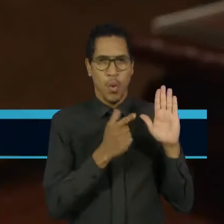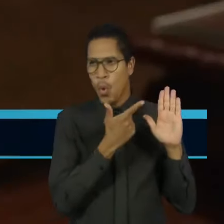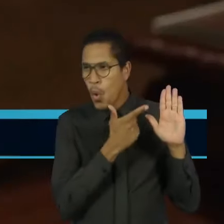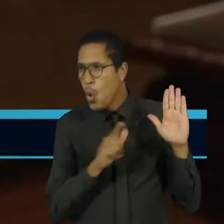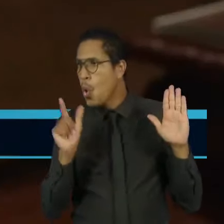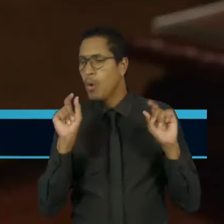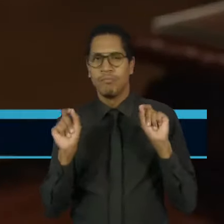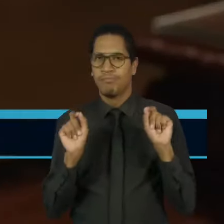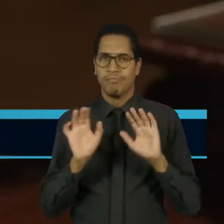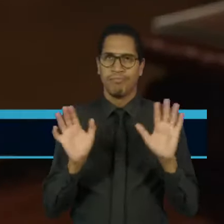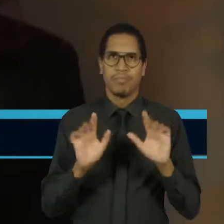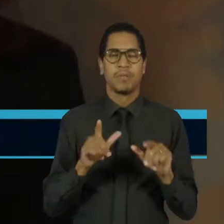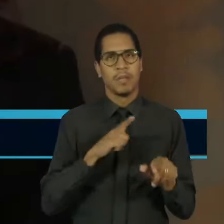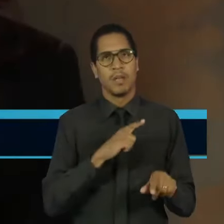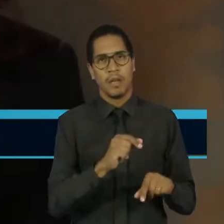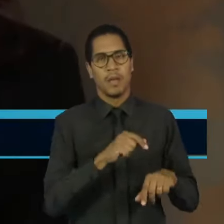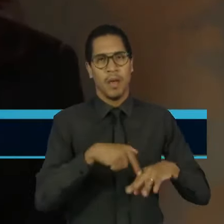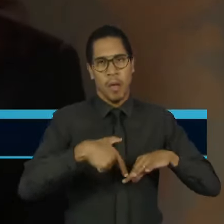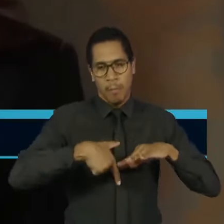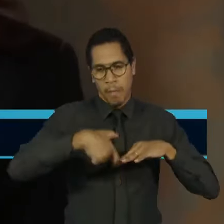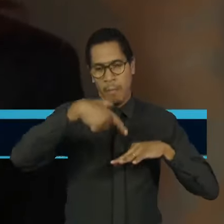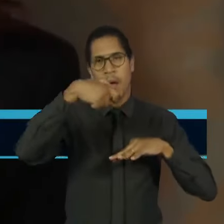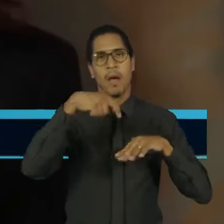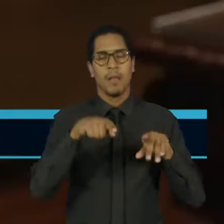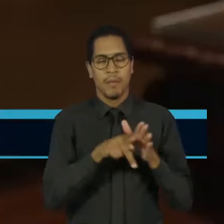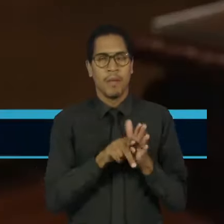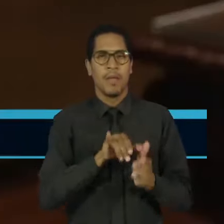a privatização da estatal petrolífera